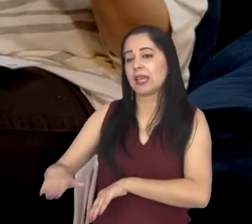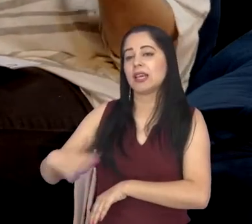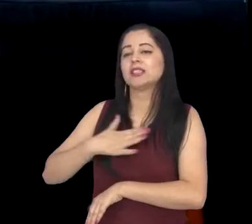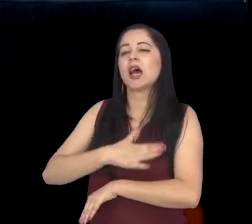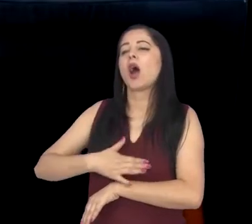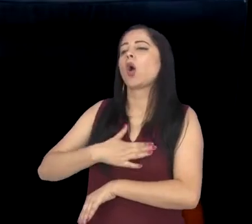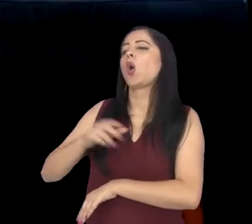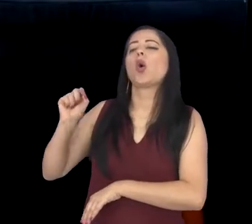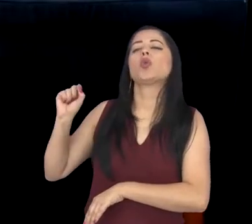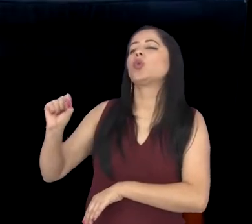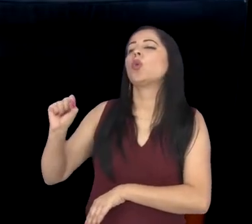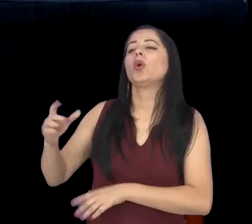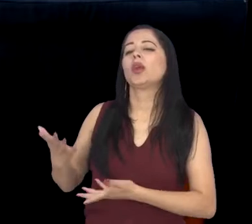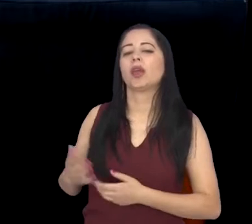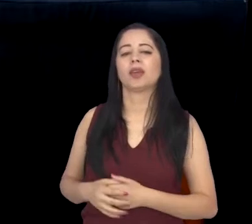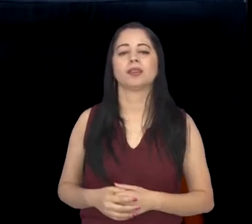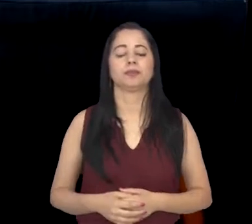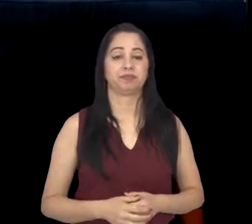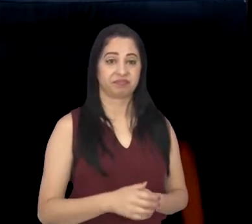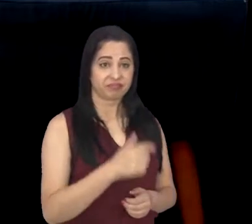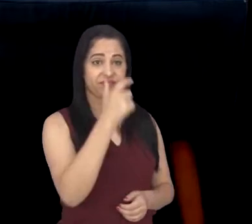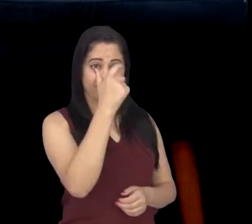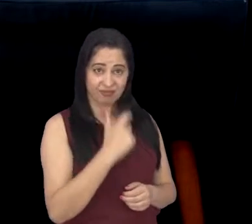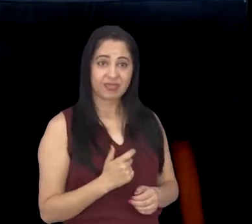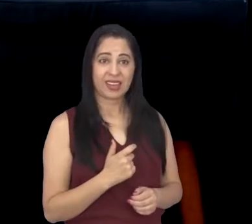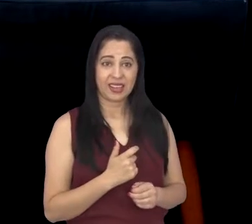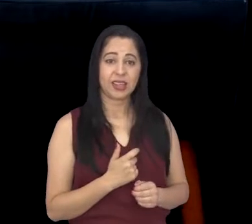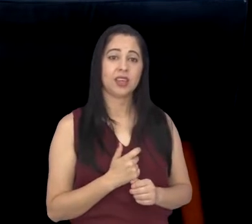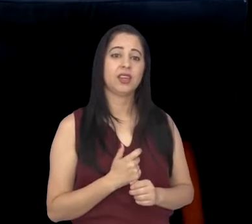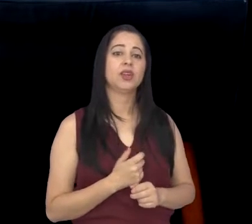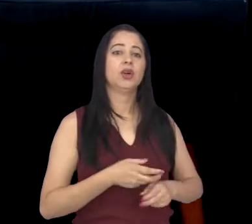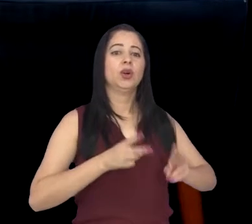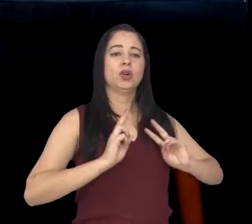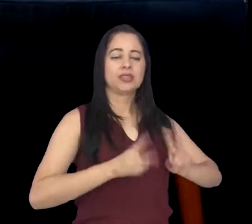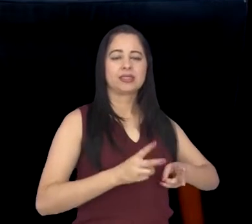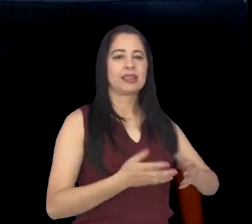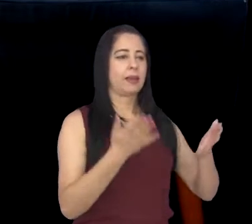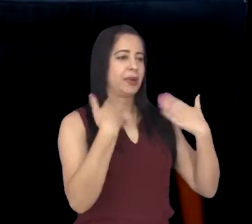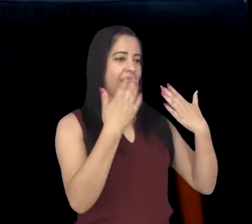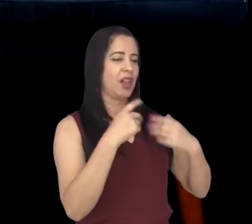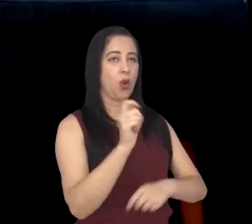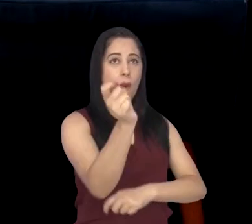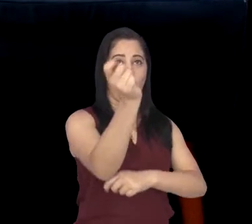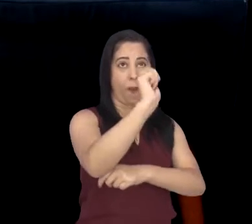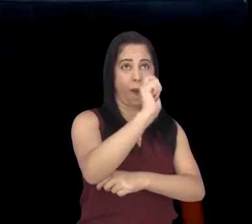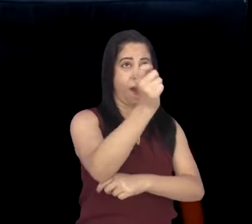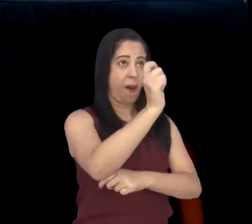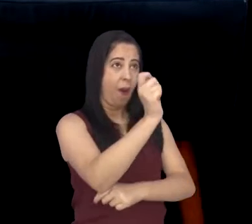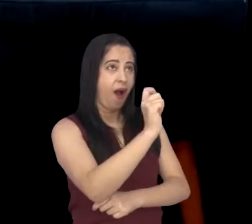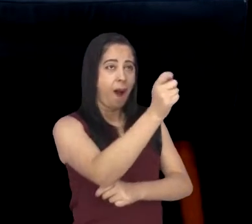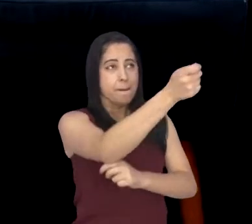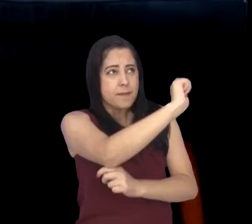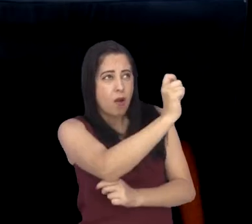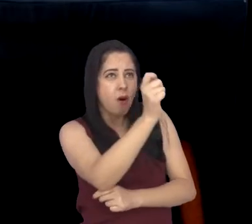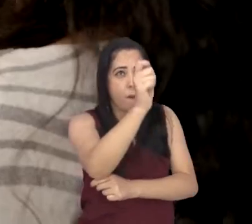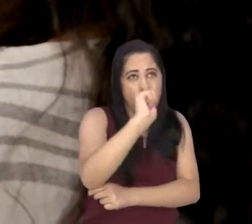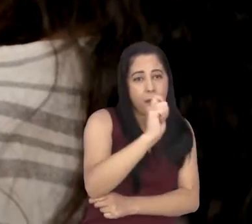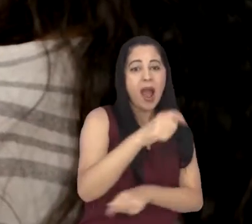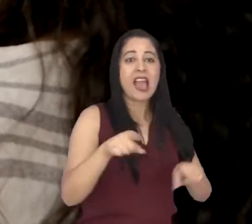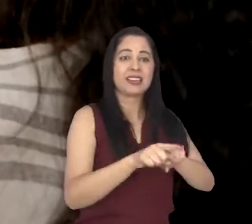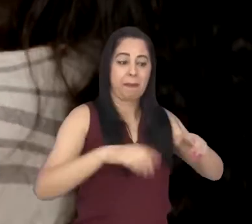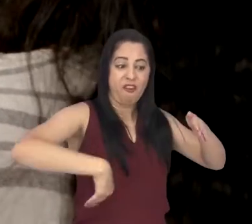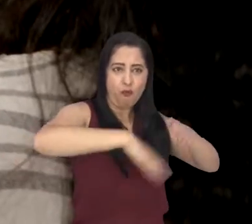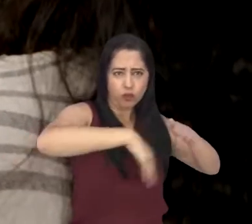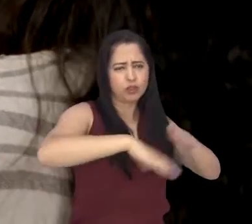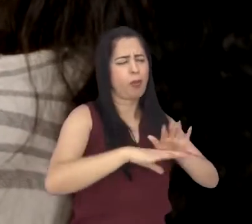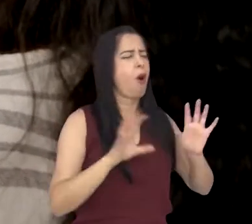Básico, né? Quero peão saber. na calçada, peão, pipa e futebol. Né? Futebol. Bola,